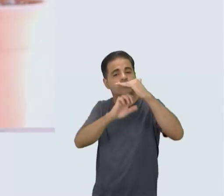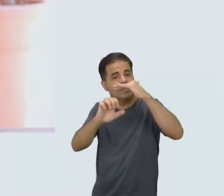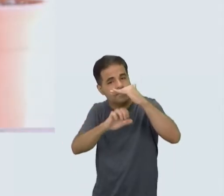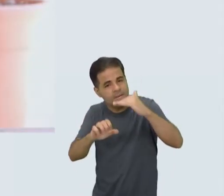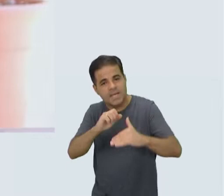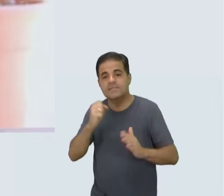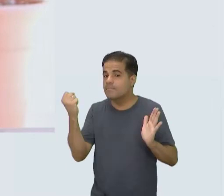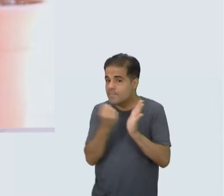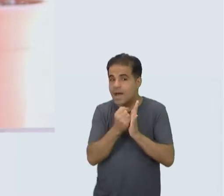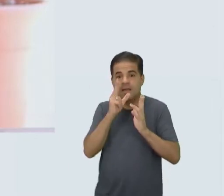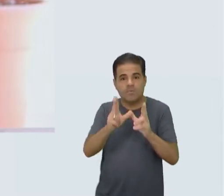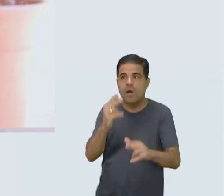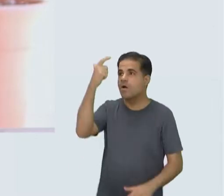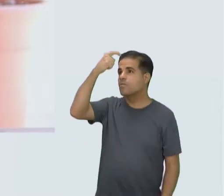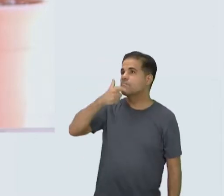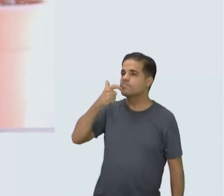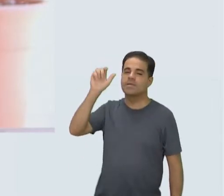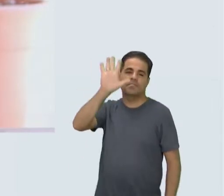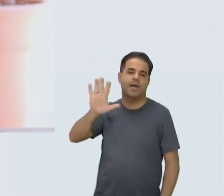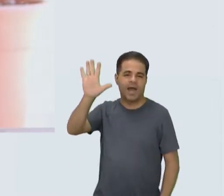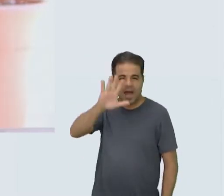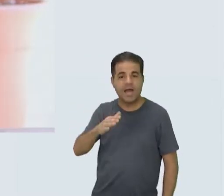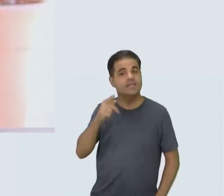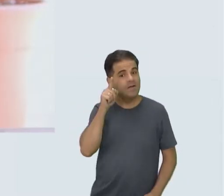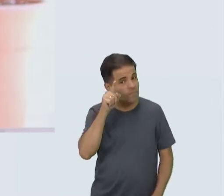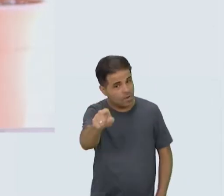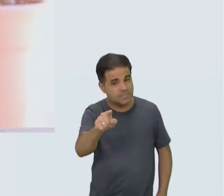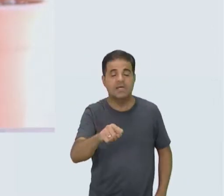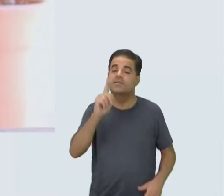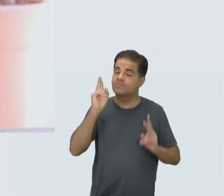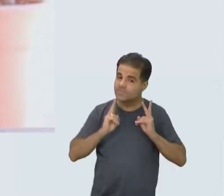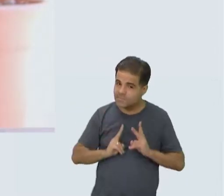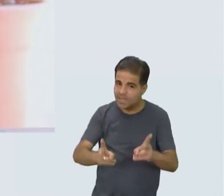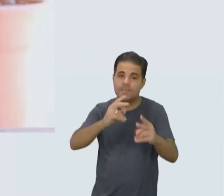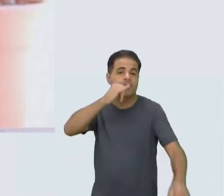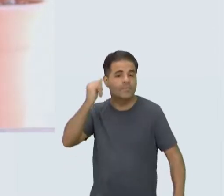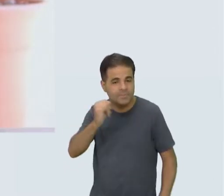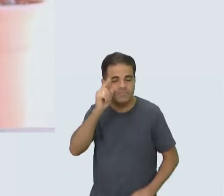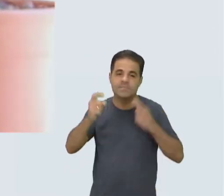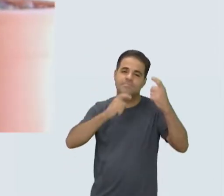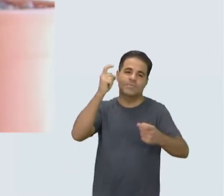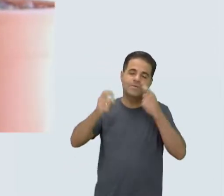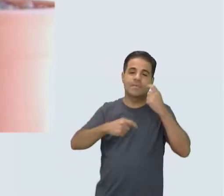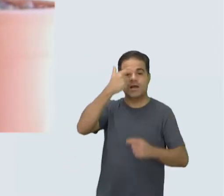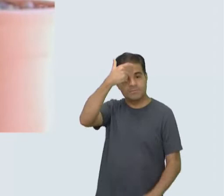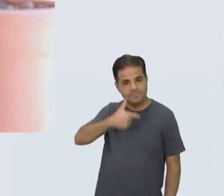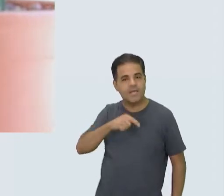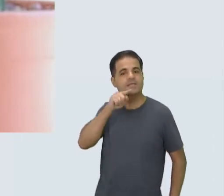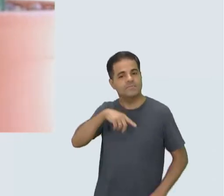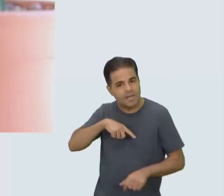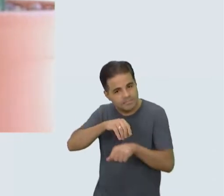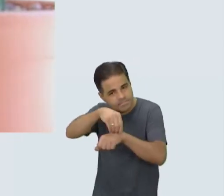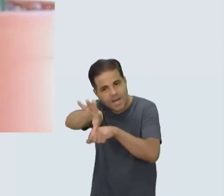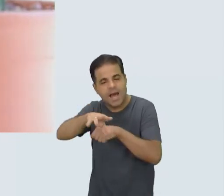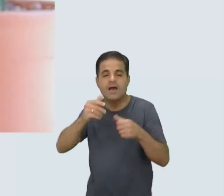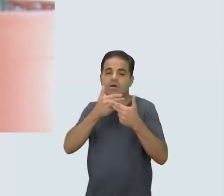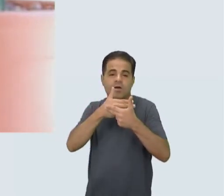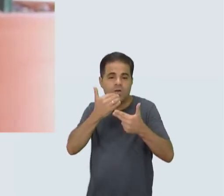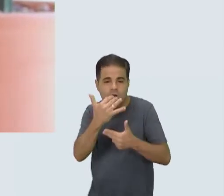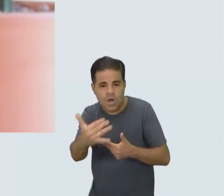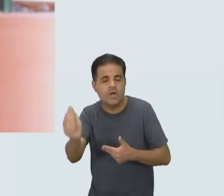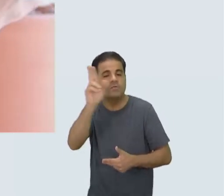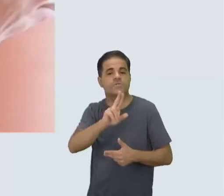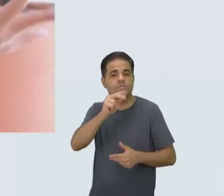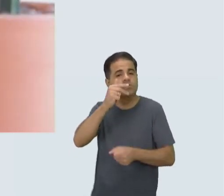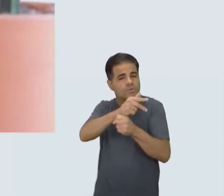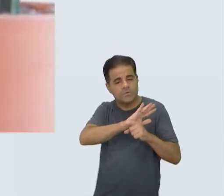empresa. Marca é imagem e imagem é você. Então é sempre muito importante você se preocupar com a imagem que você passa, com as cores que você usa,